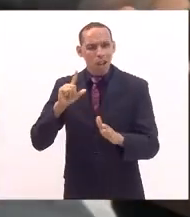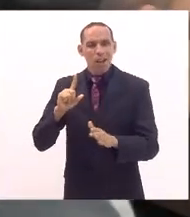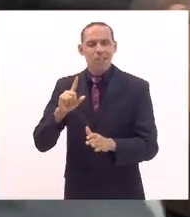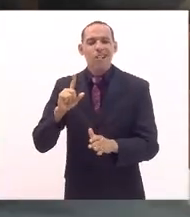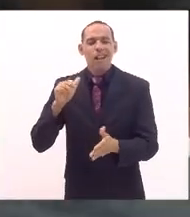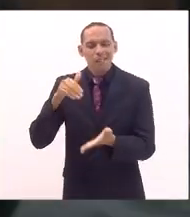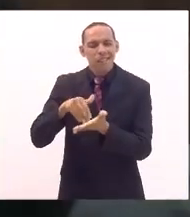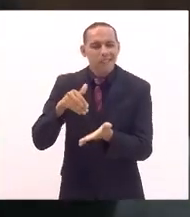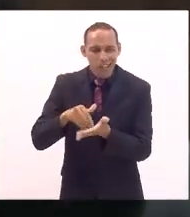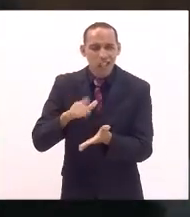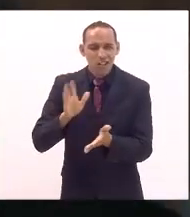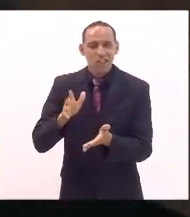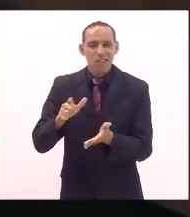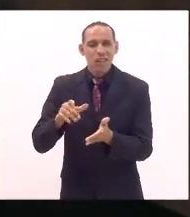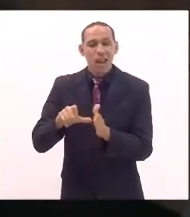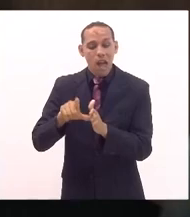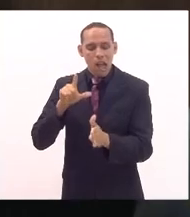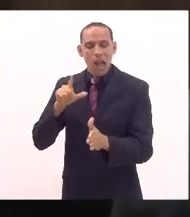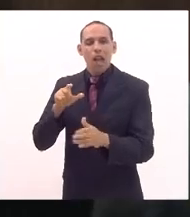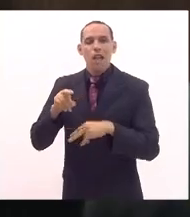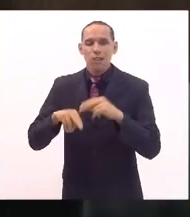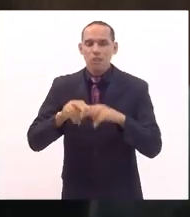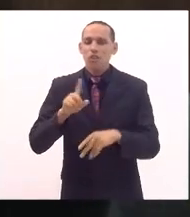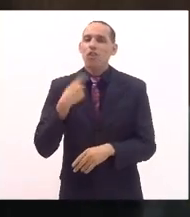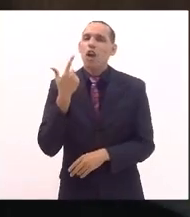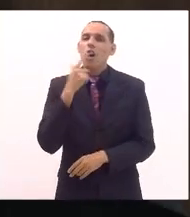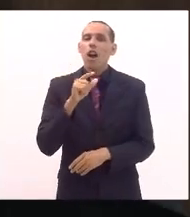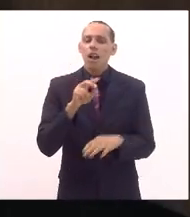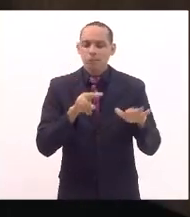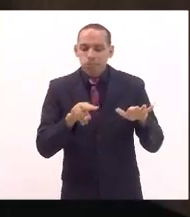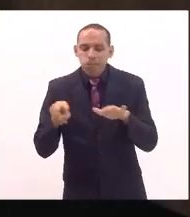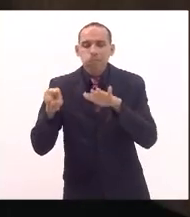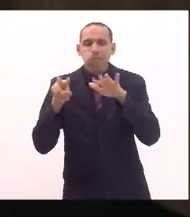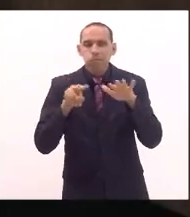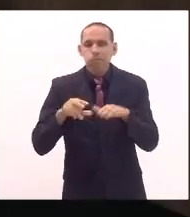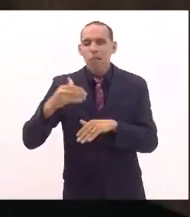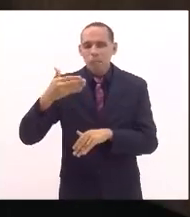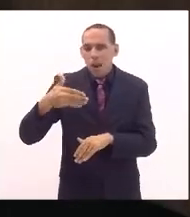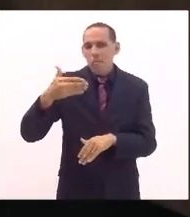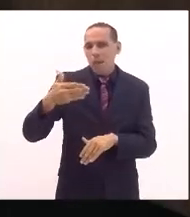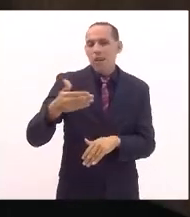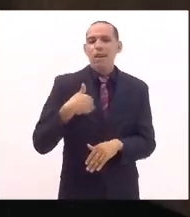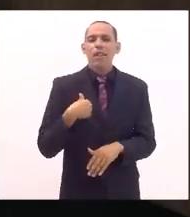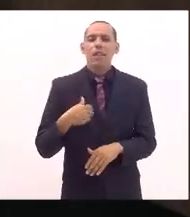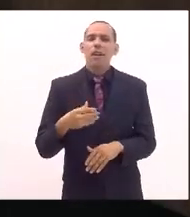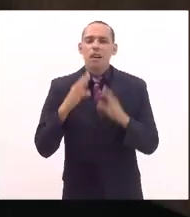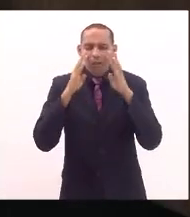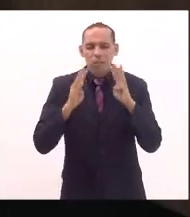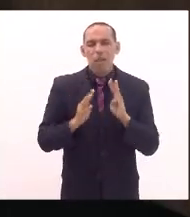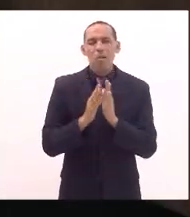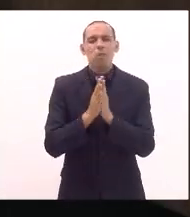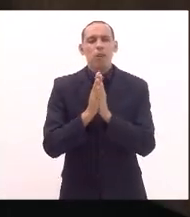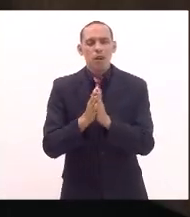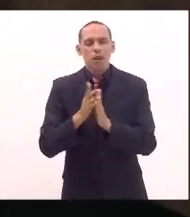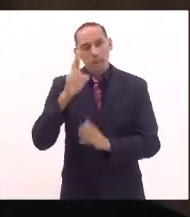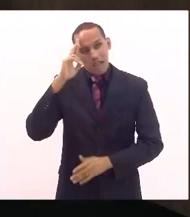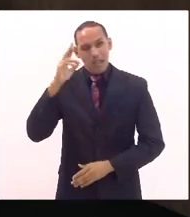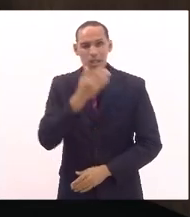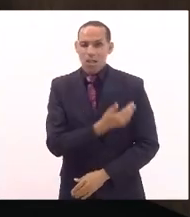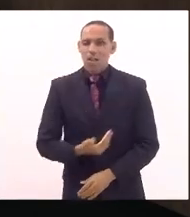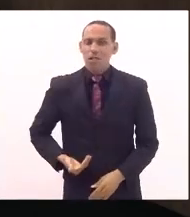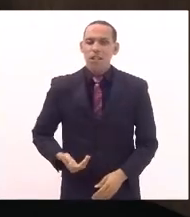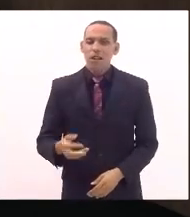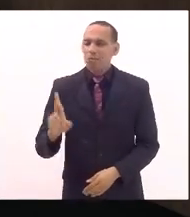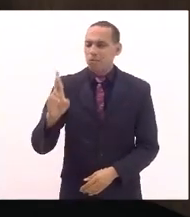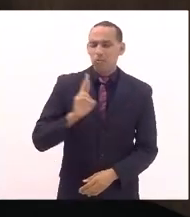nosso Dead Line que a gente consiga nas próximas semanas eu chamo atenção a liderança do governo né eu não ouvi Ainda